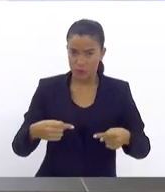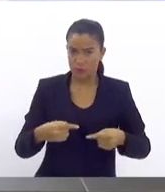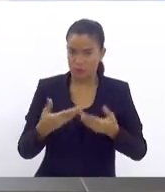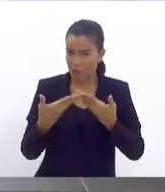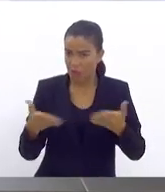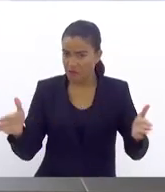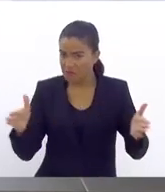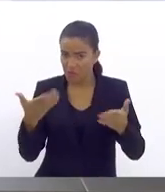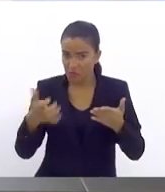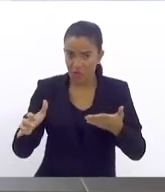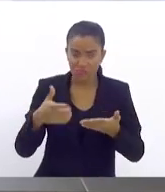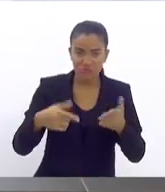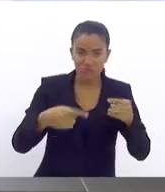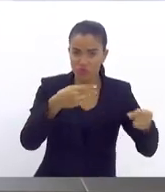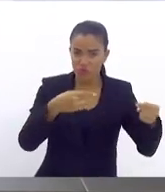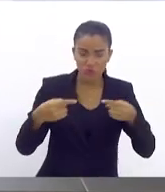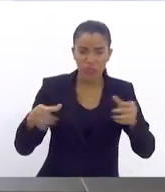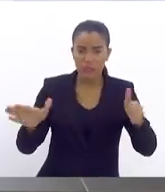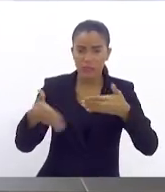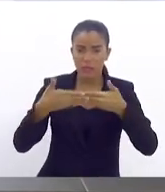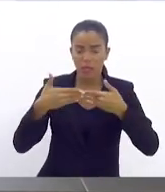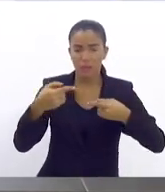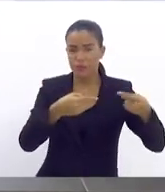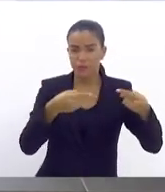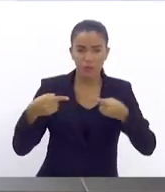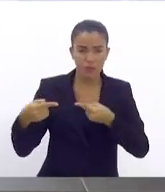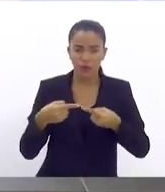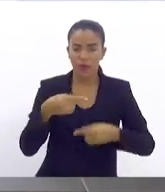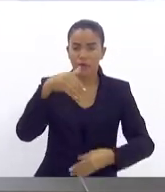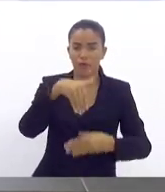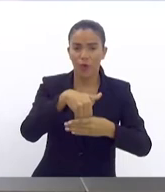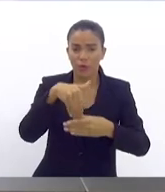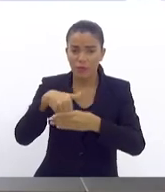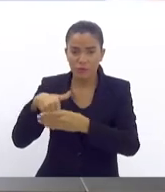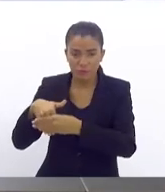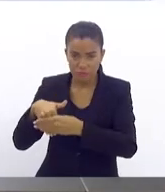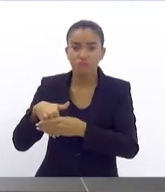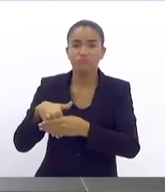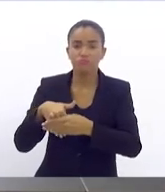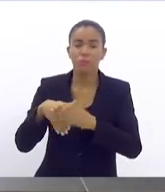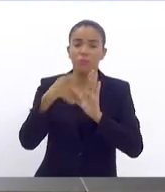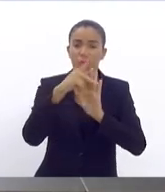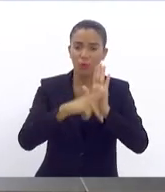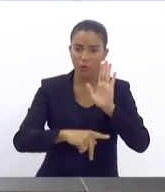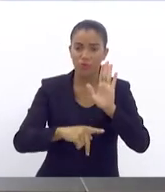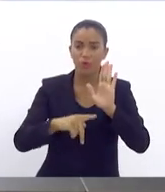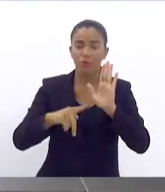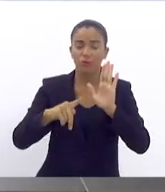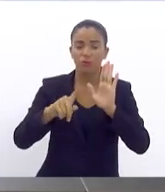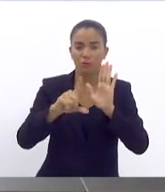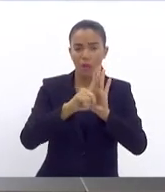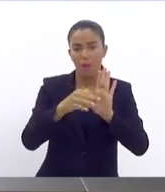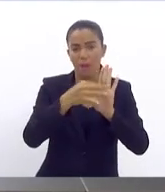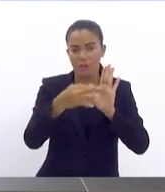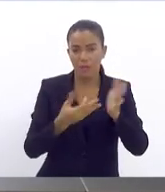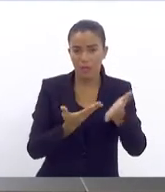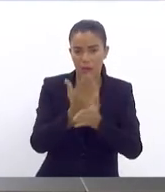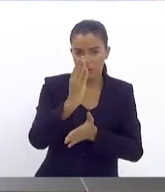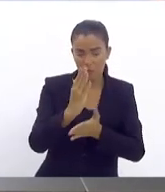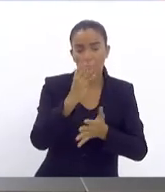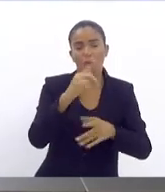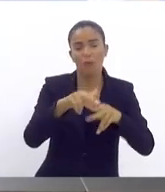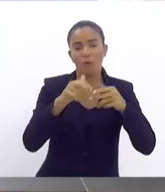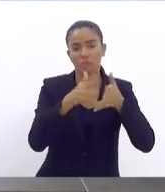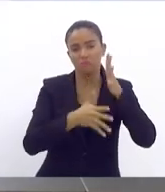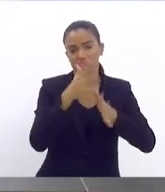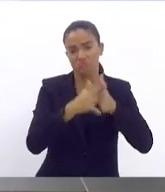Não havendo quem queira discutir, encerrada a discussão, em votação, projeto parecer aprovado pela